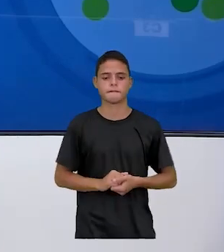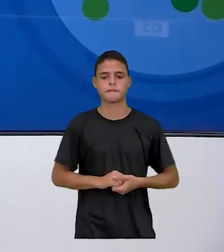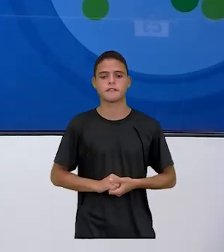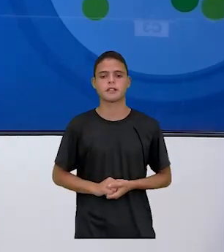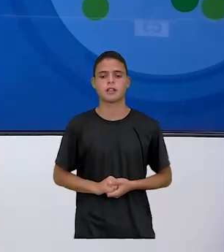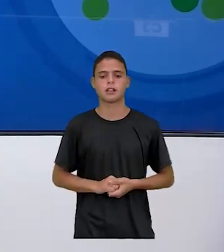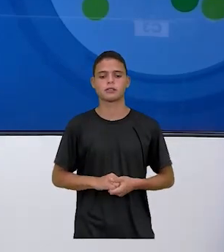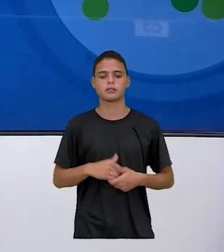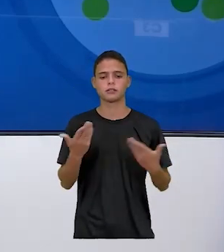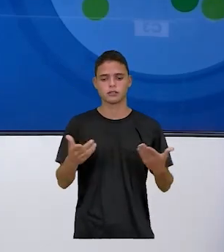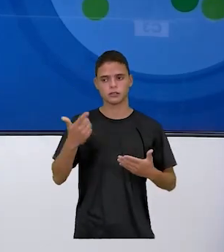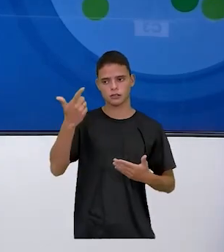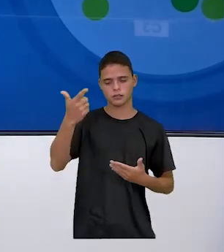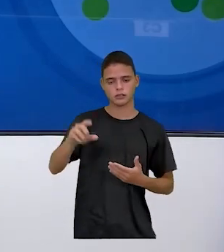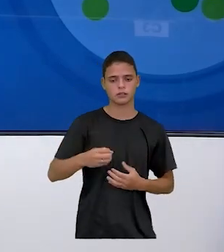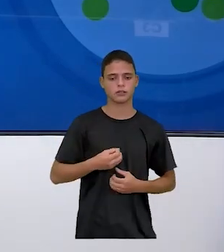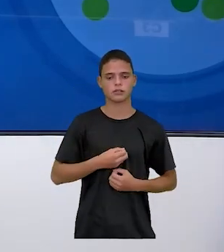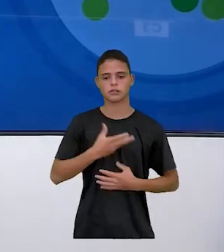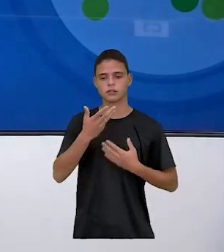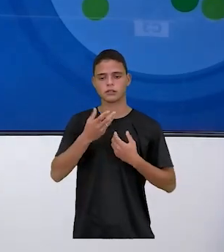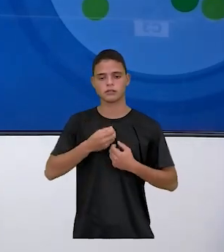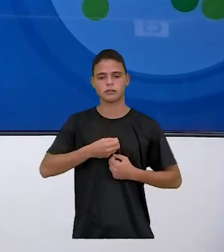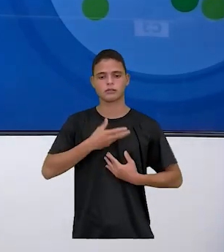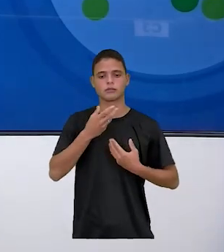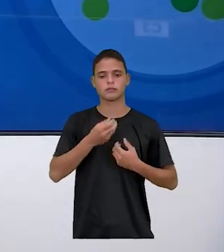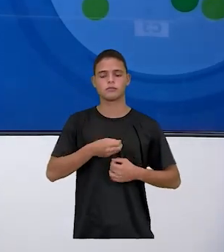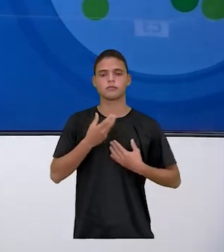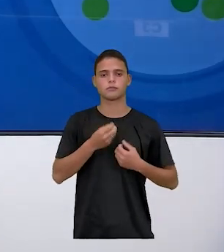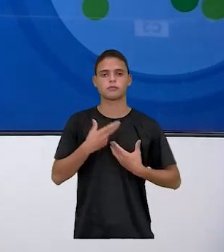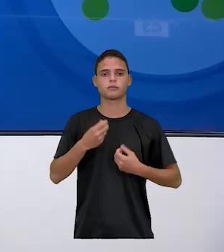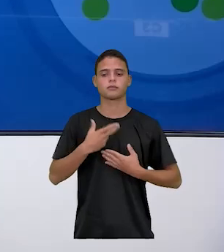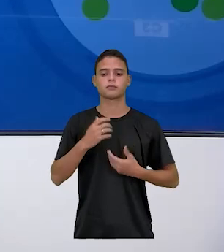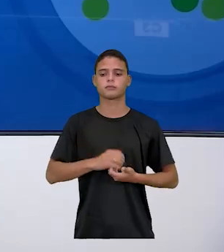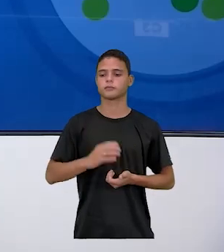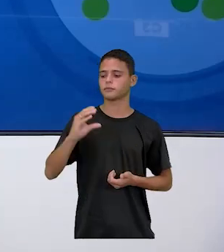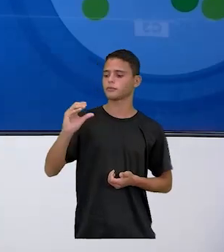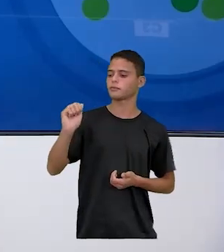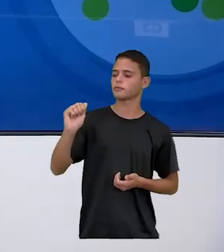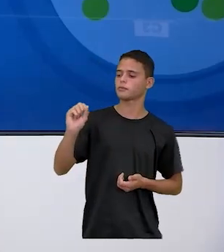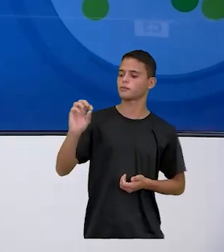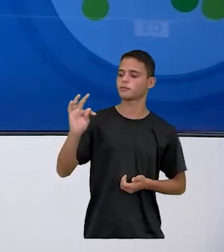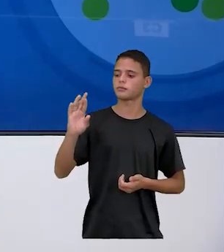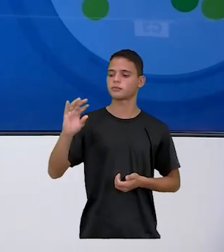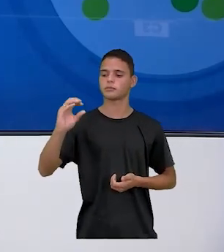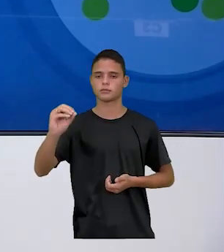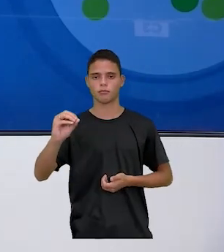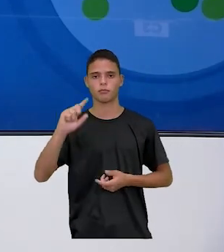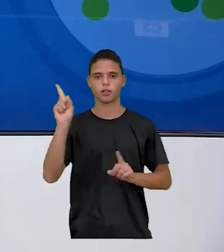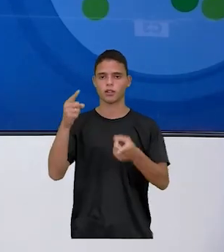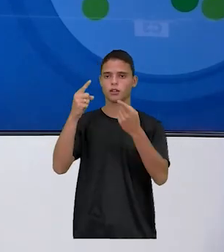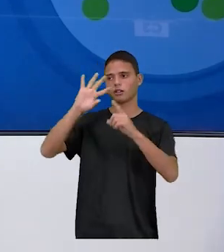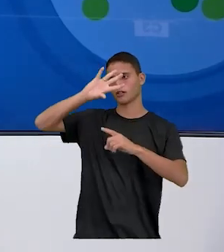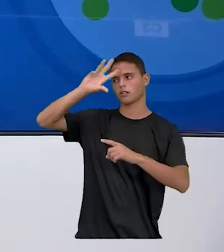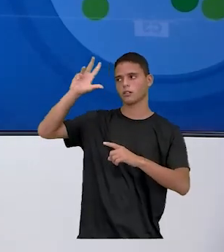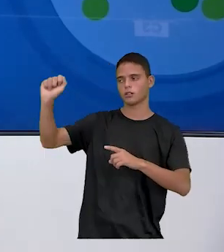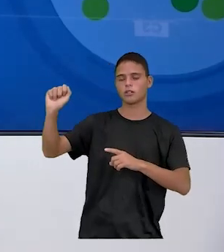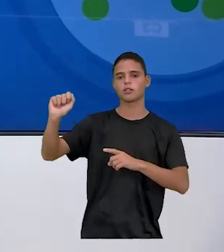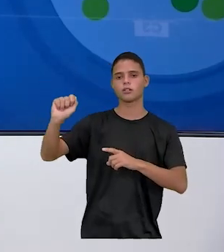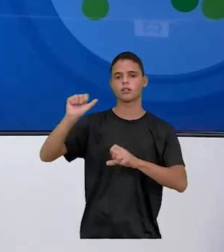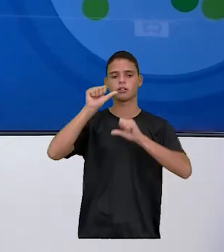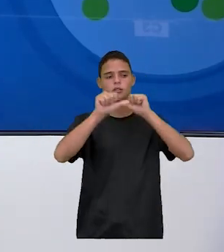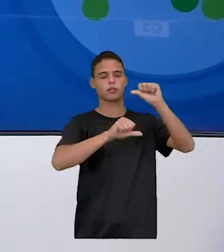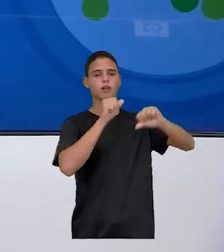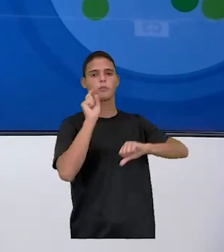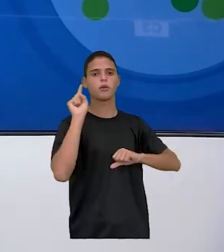só, este outro poema do Castro Alves, que é a Canção do Africano, ele transforma o lá em